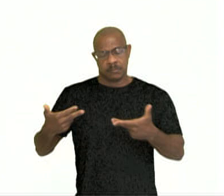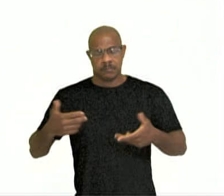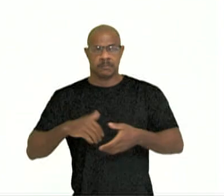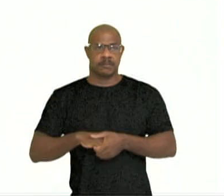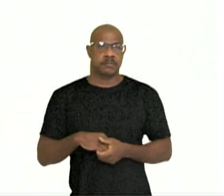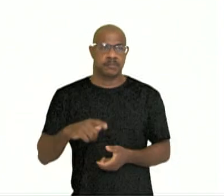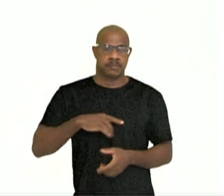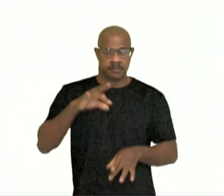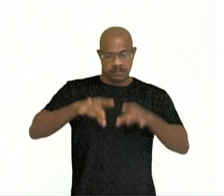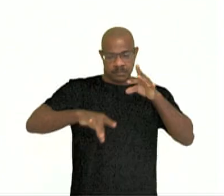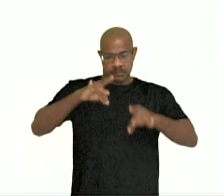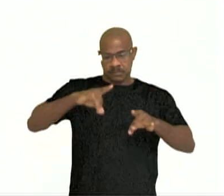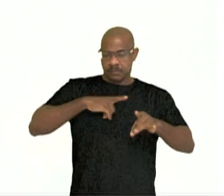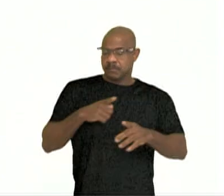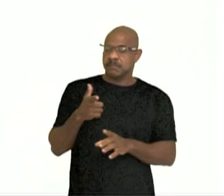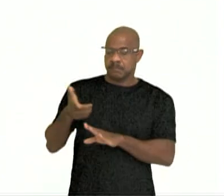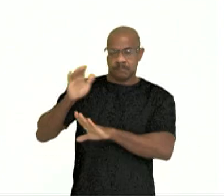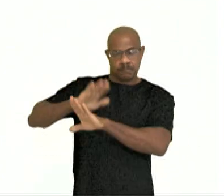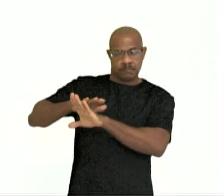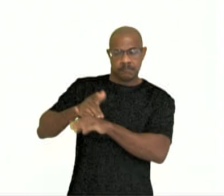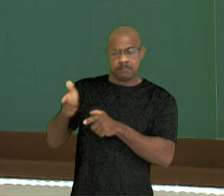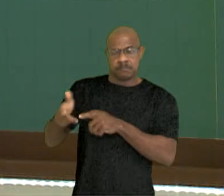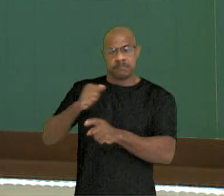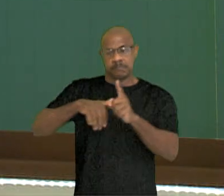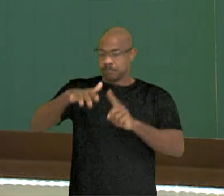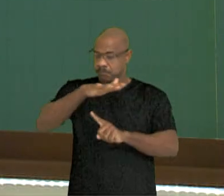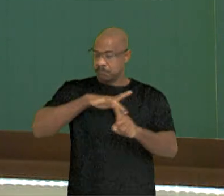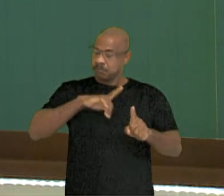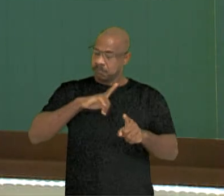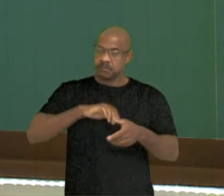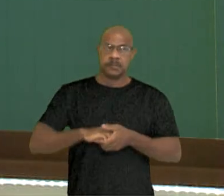esse teatro ele faz uma crítica social.